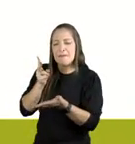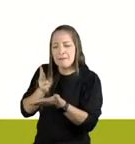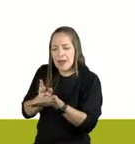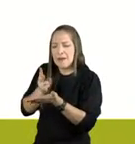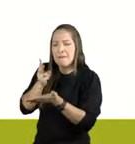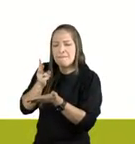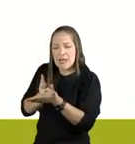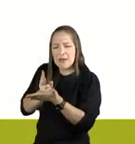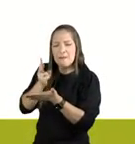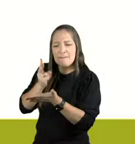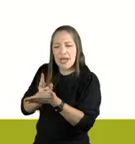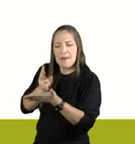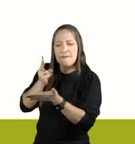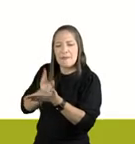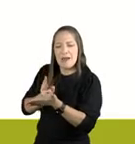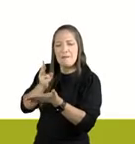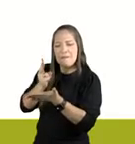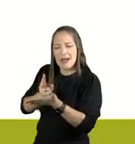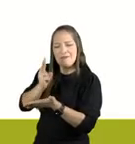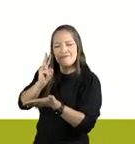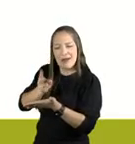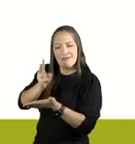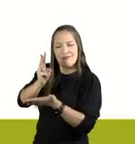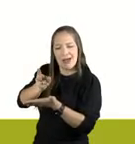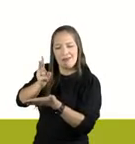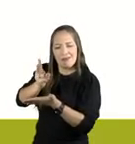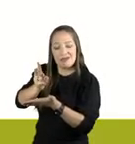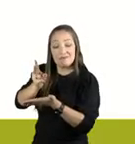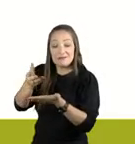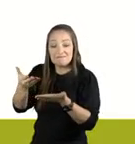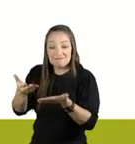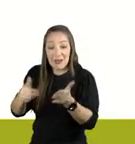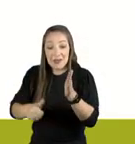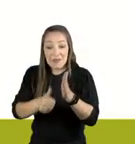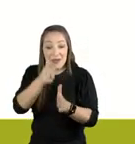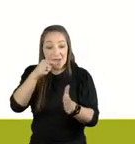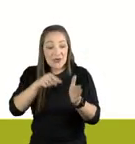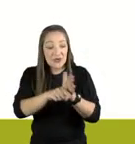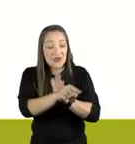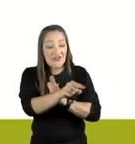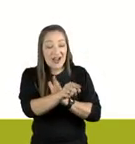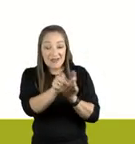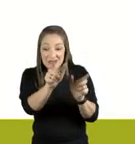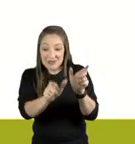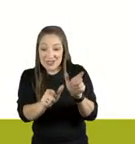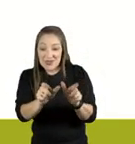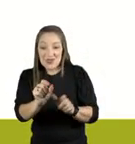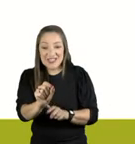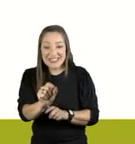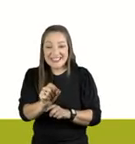Então, aquela primeira pergunta que eu falo para as pessoas, e as pessoas fazem para mim,